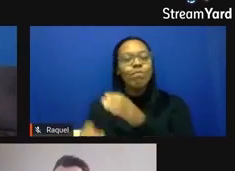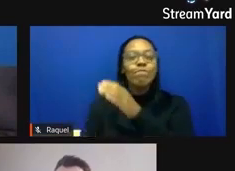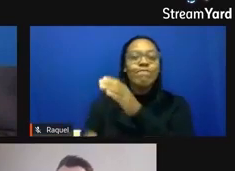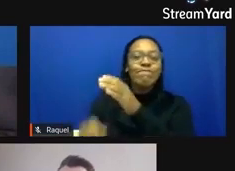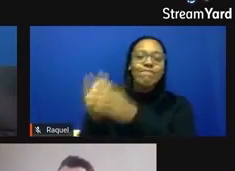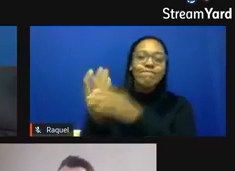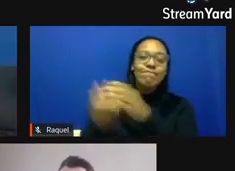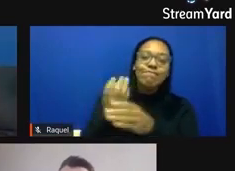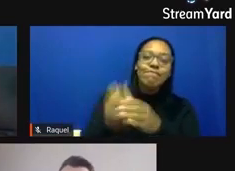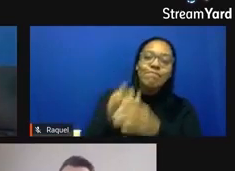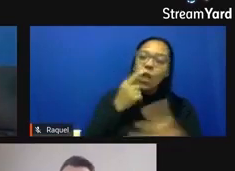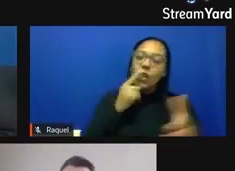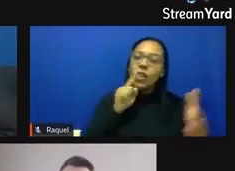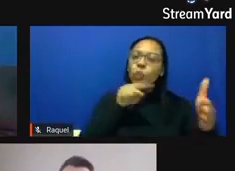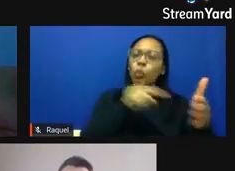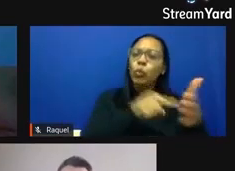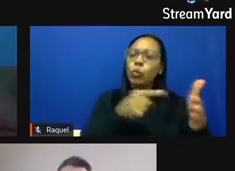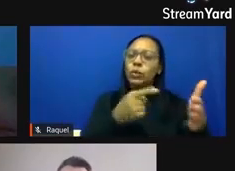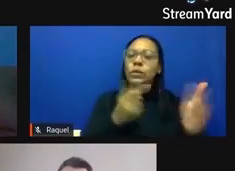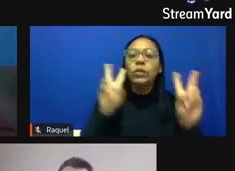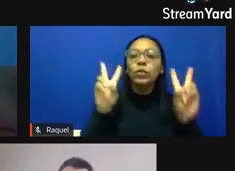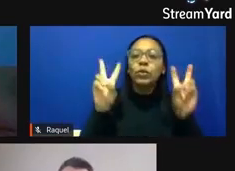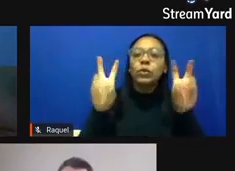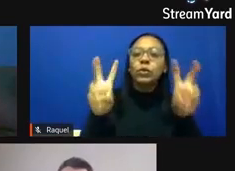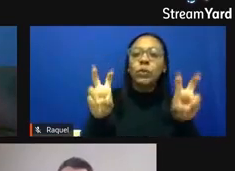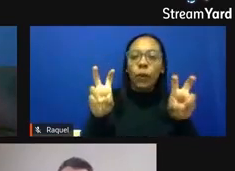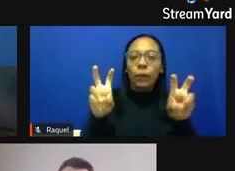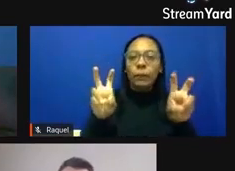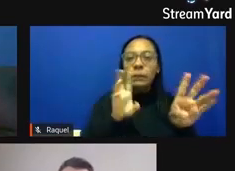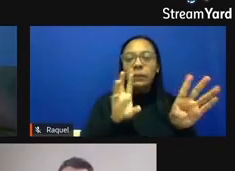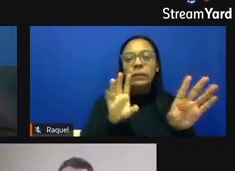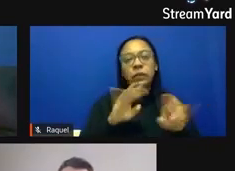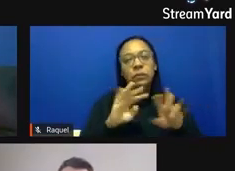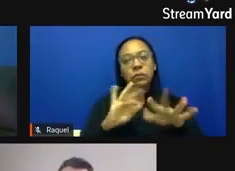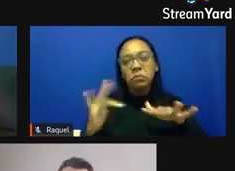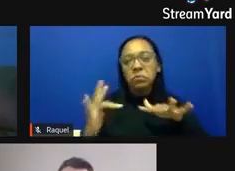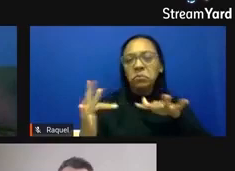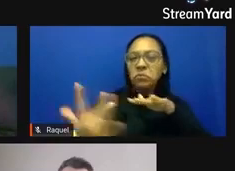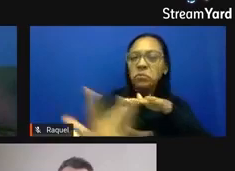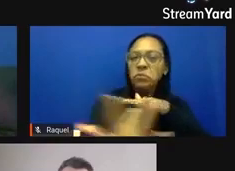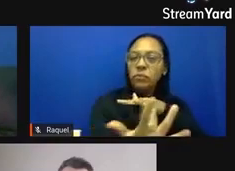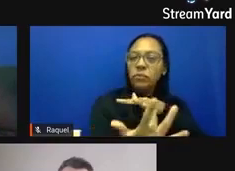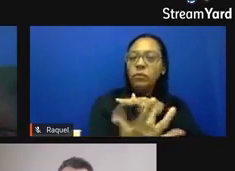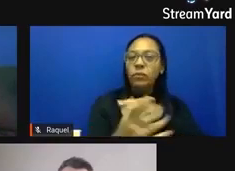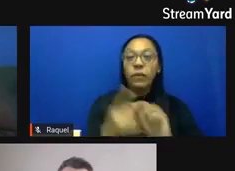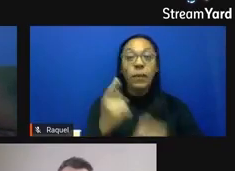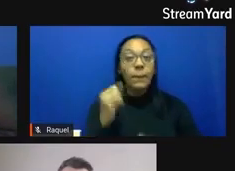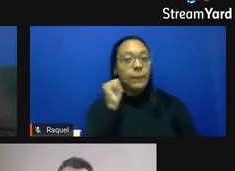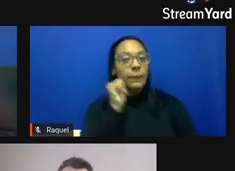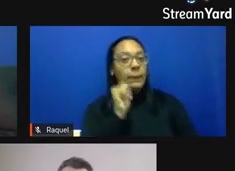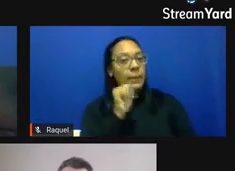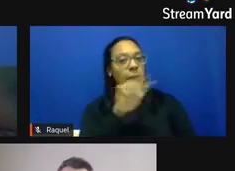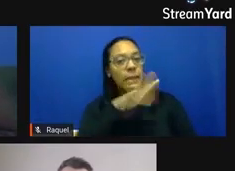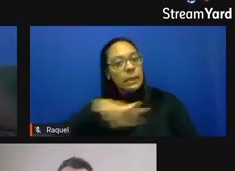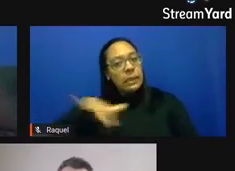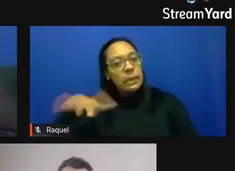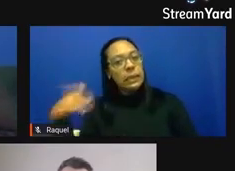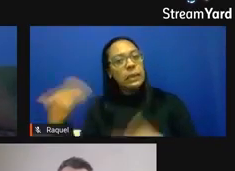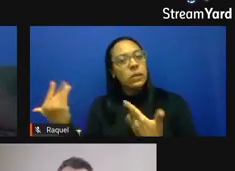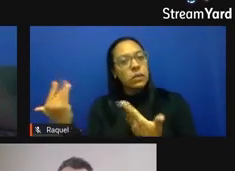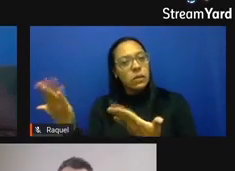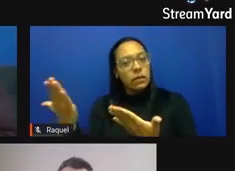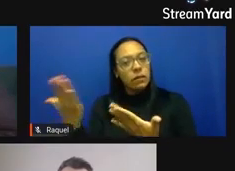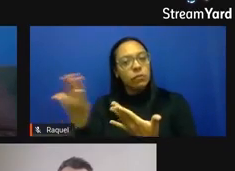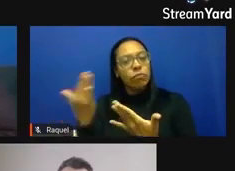a várias denúncias que repercutiram nas redes sociais, em que meninas fizeram relatos de abuso